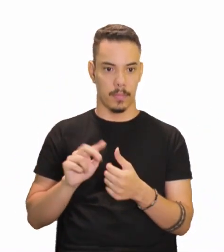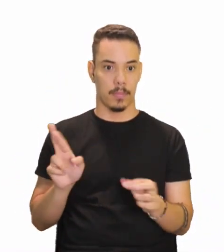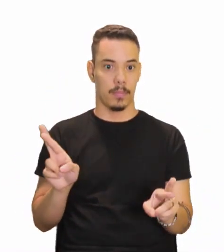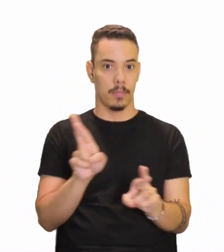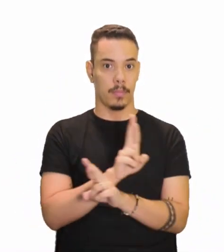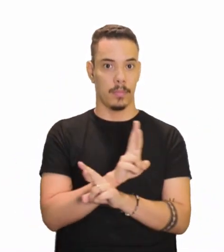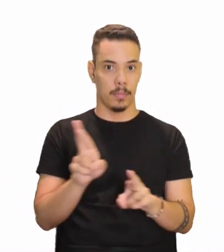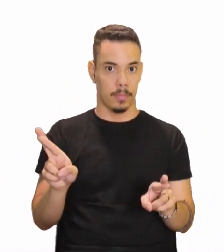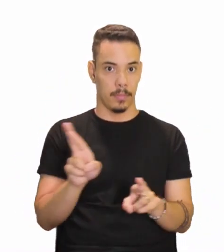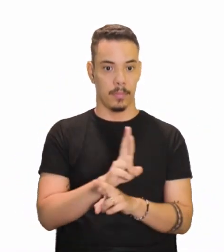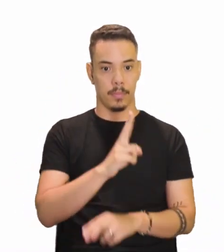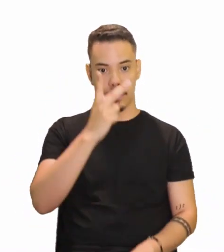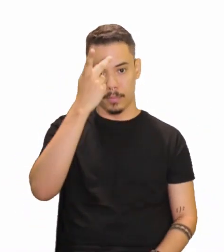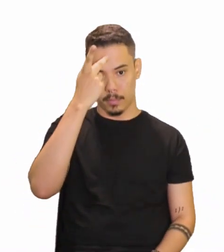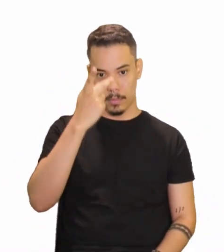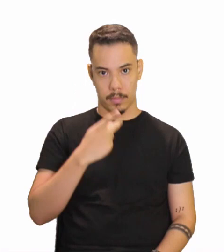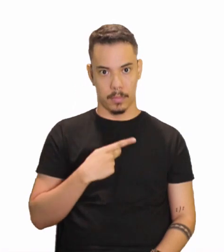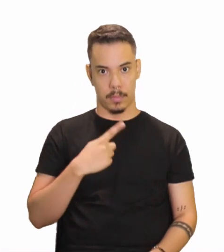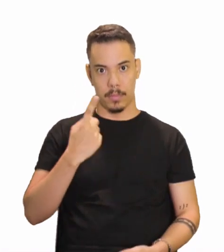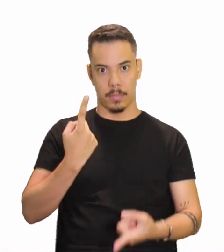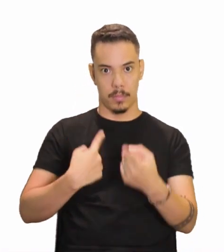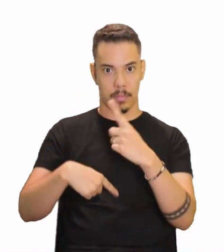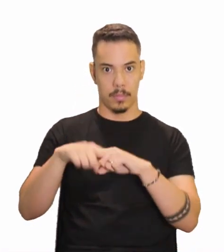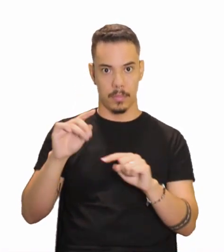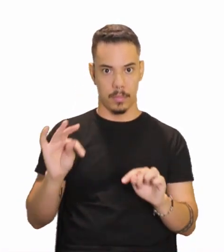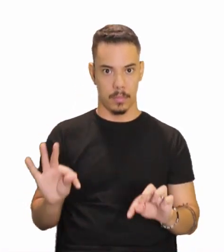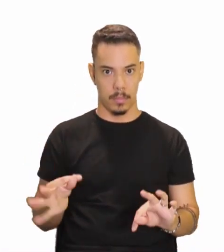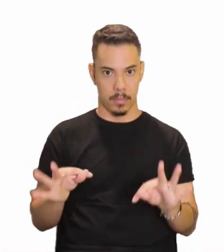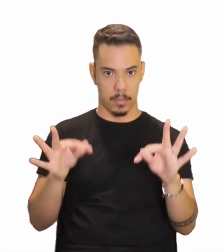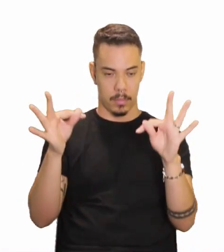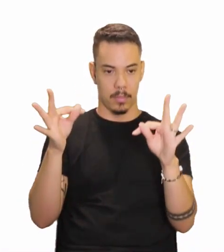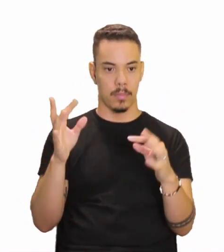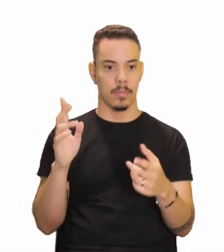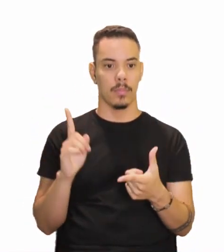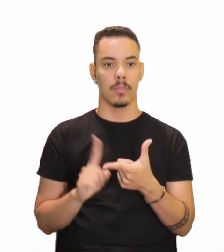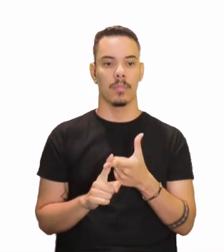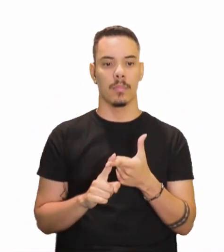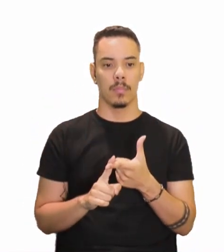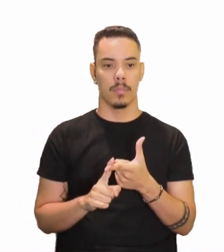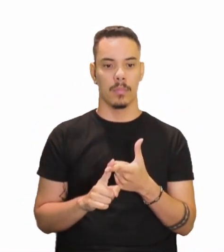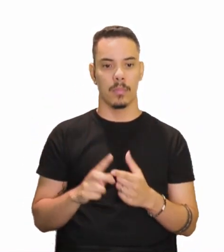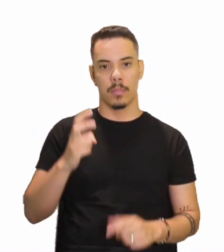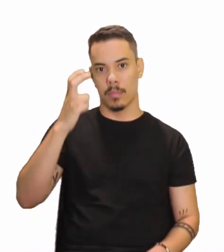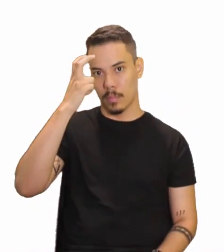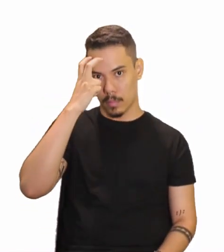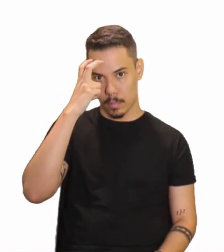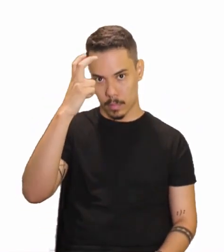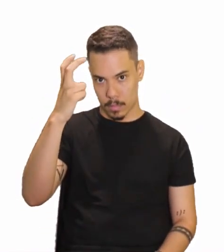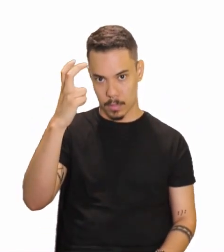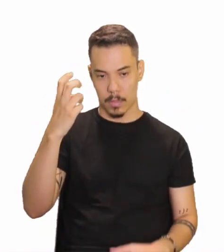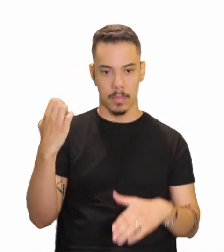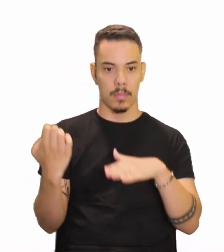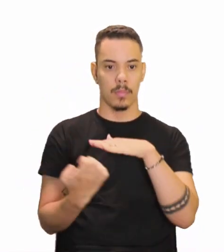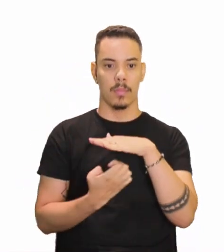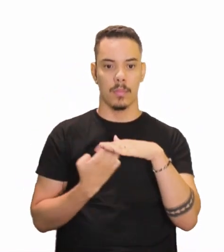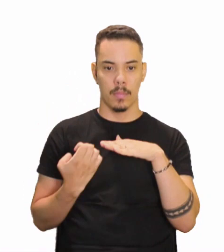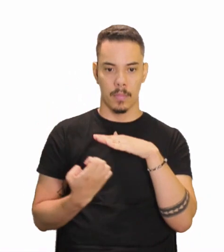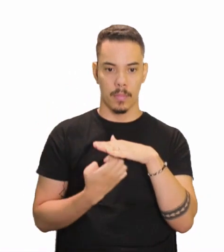as relações pessoais e o avanço tecnológico B inteligência